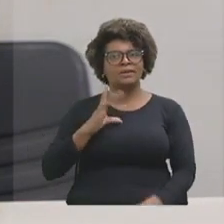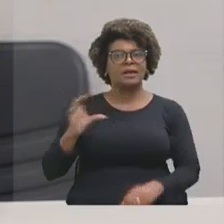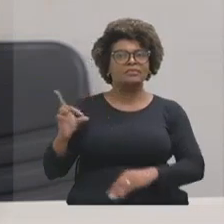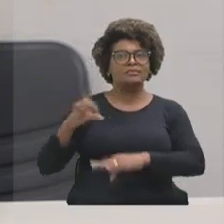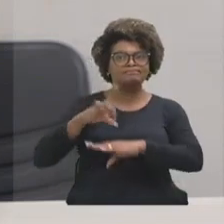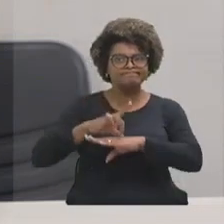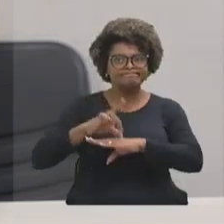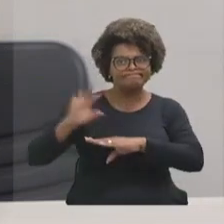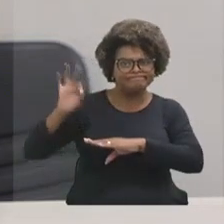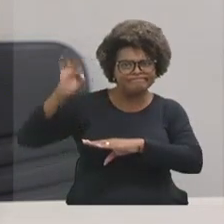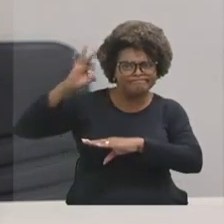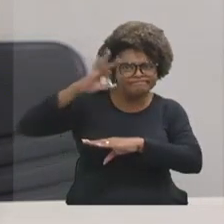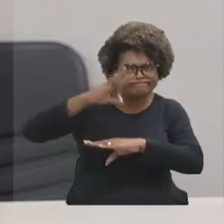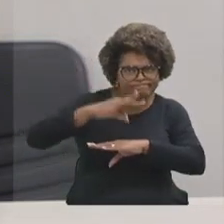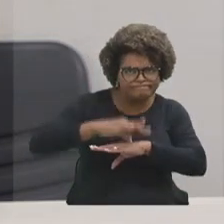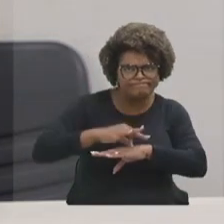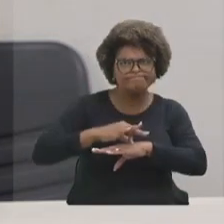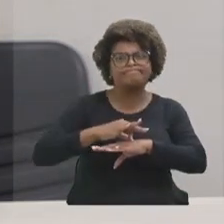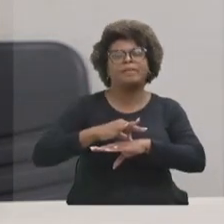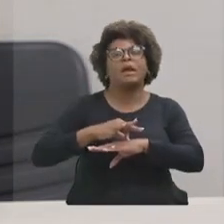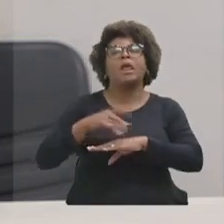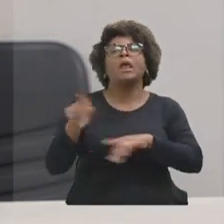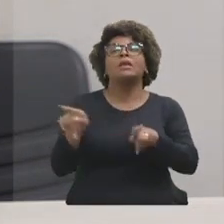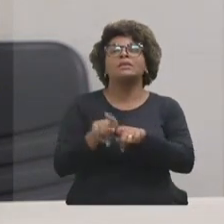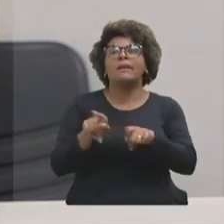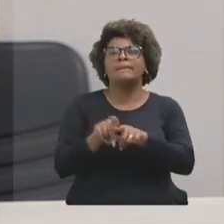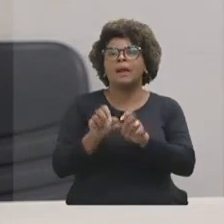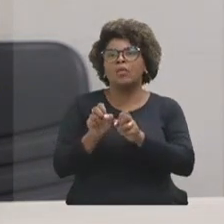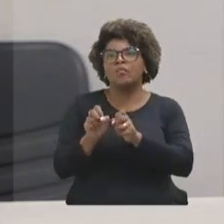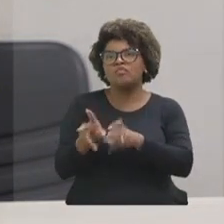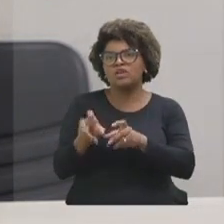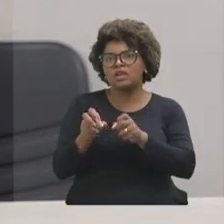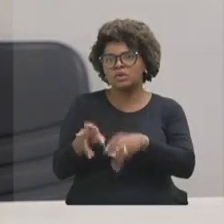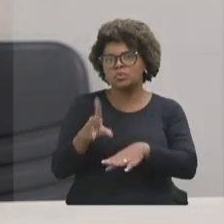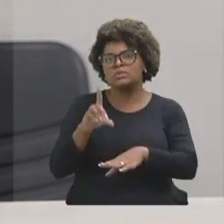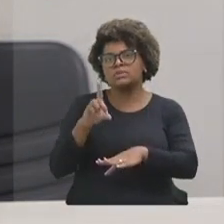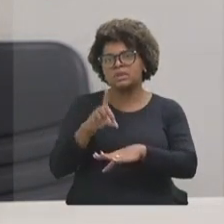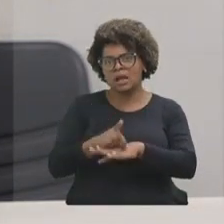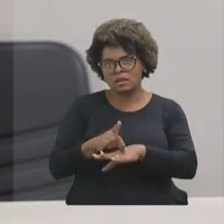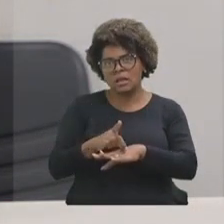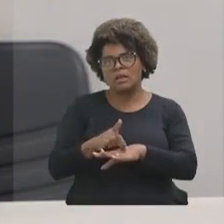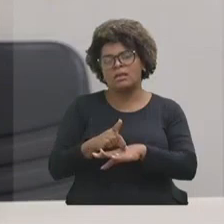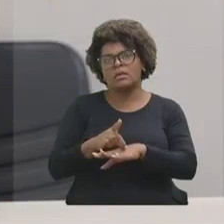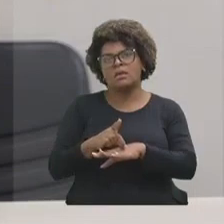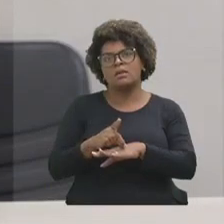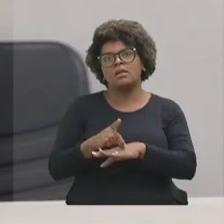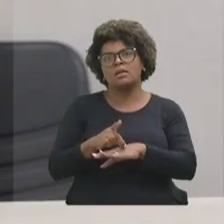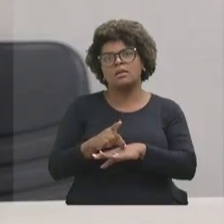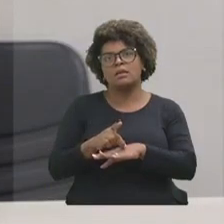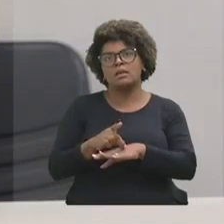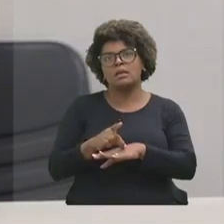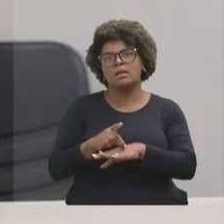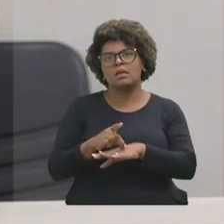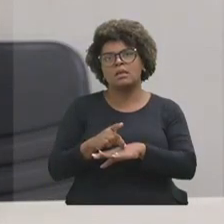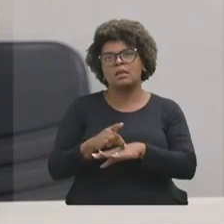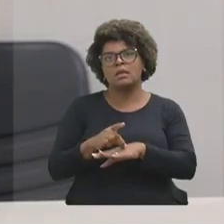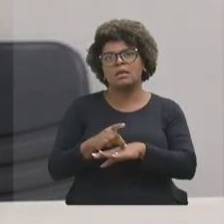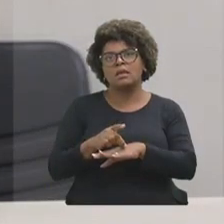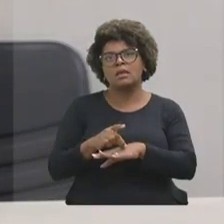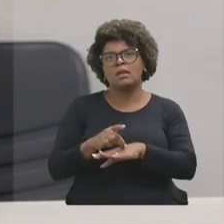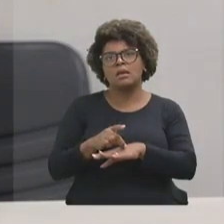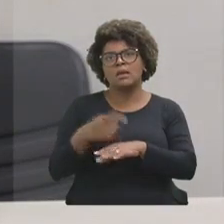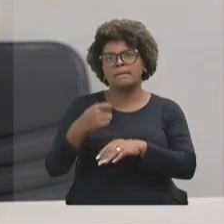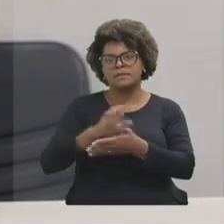bactéria inativa vírus da dengue Além disso esteriliza é os os mosquitos